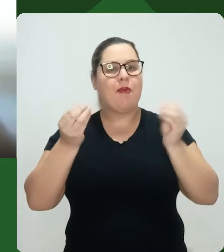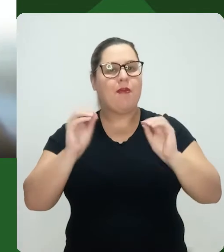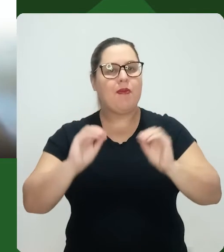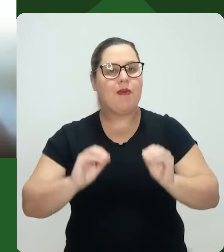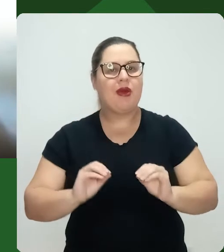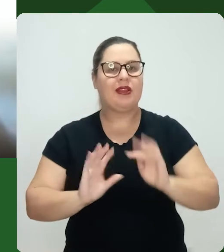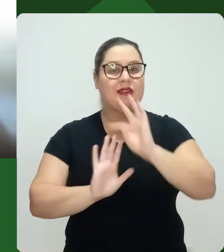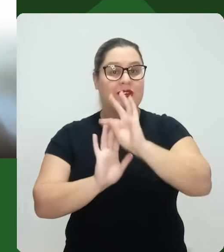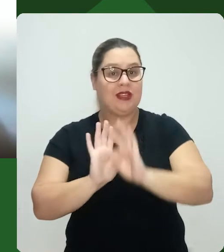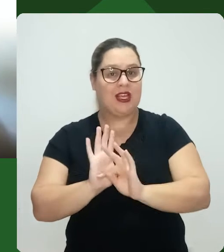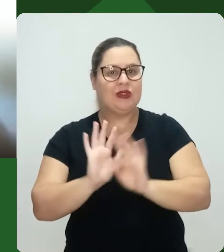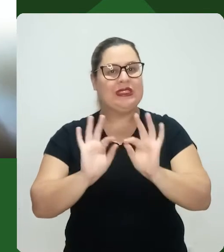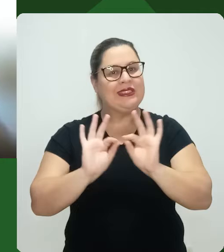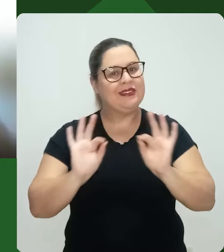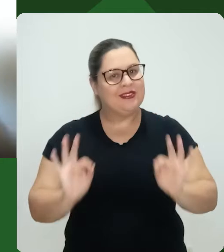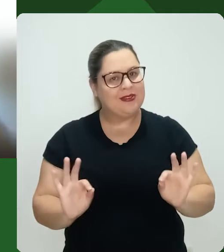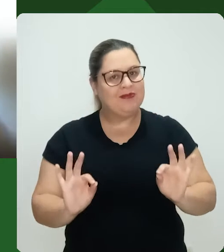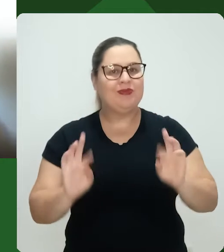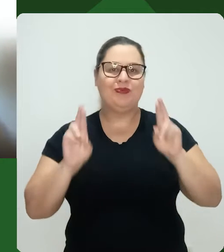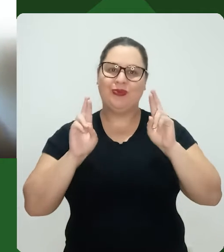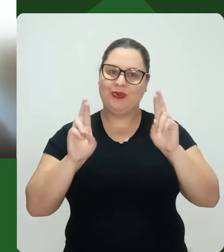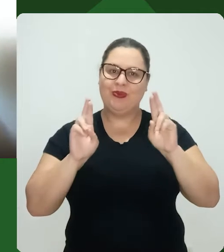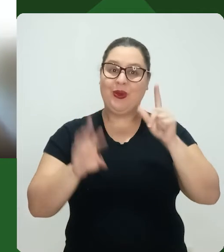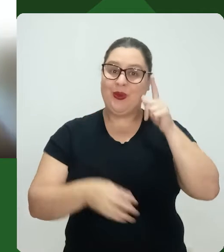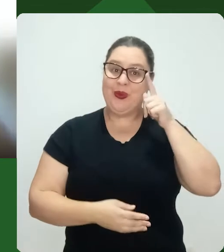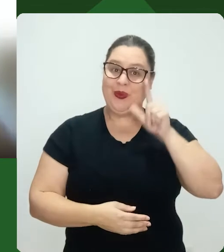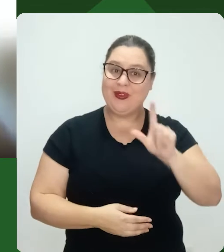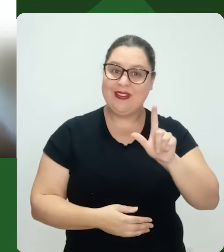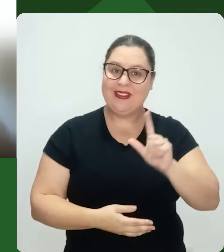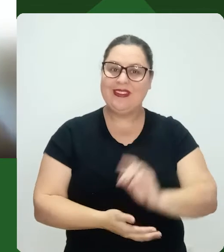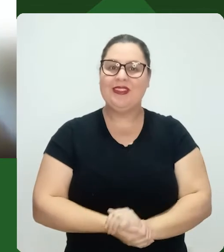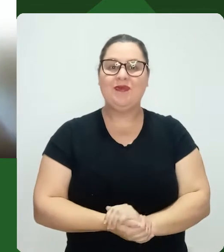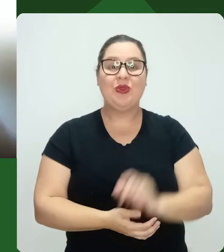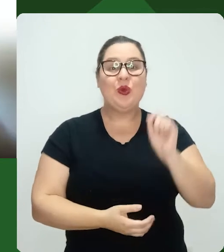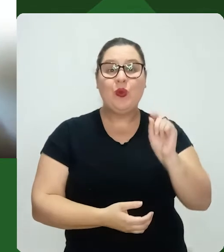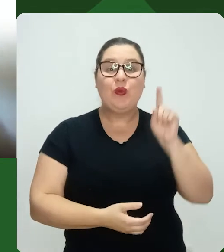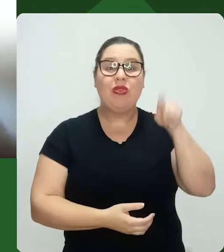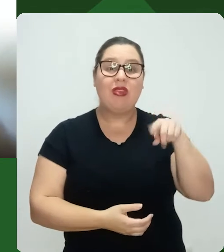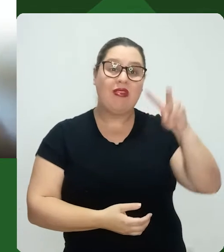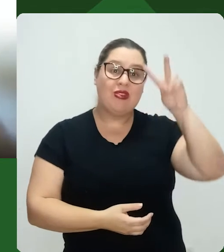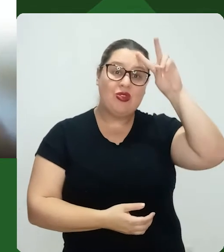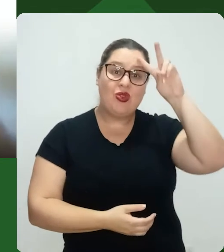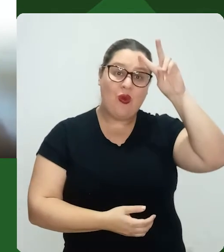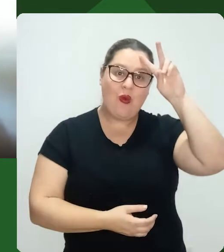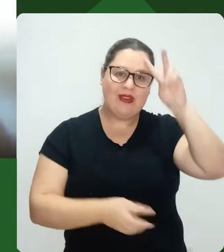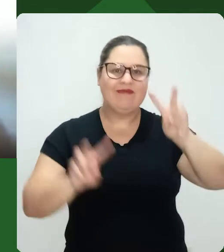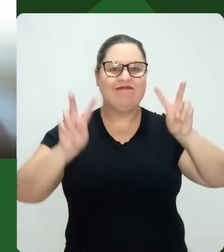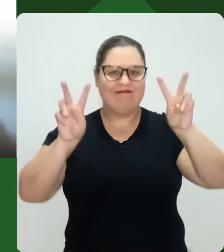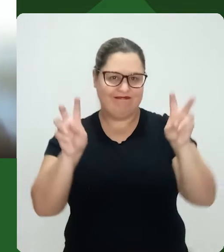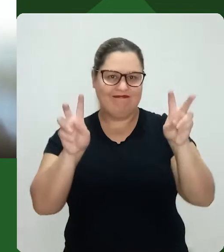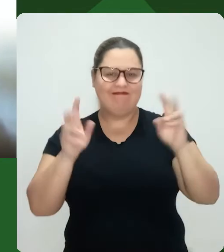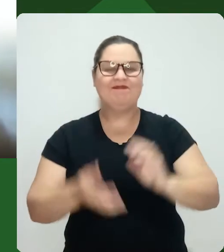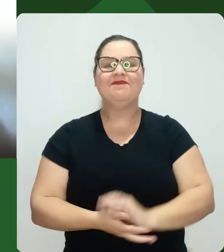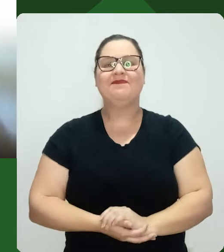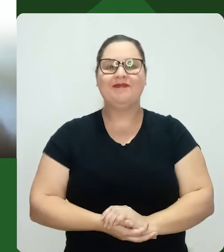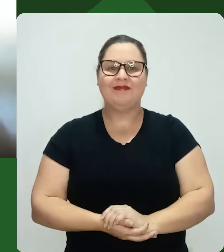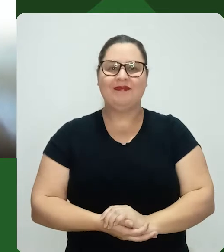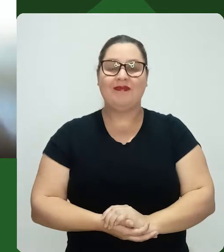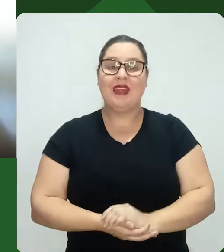história, e o que eu tentei fazer foi fazer um texto simples, né, espero ter